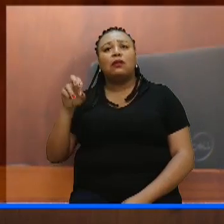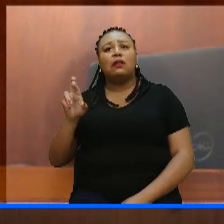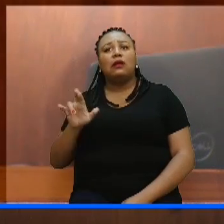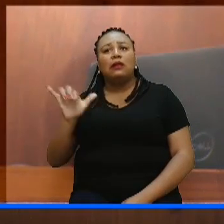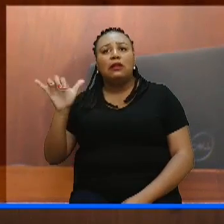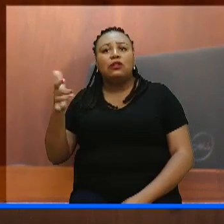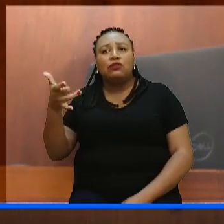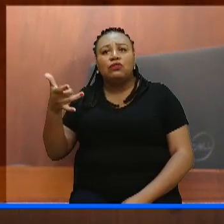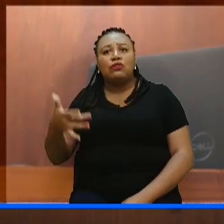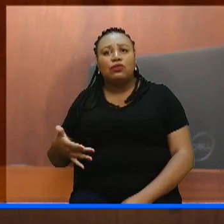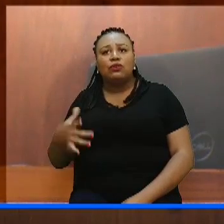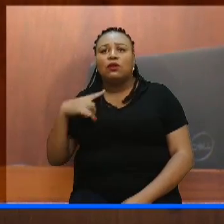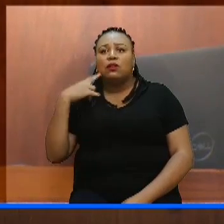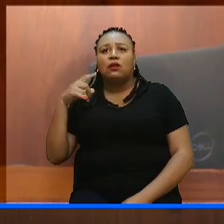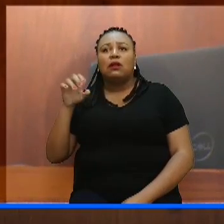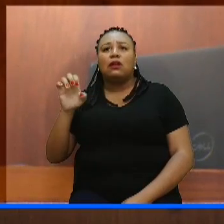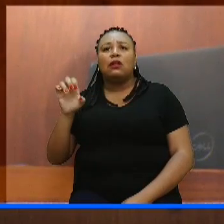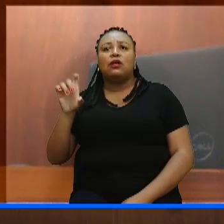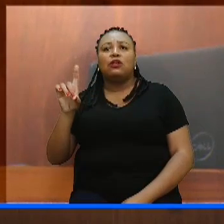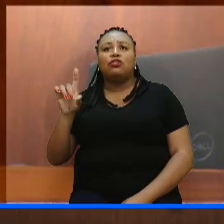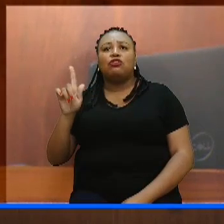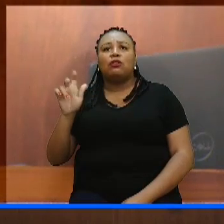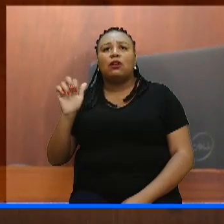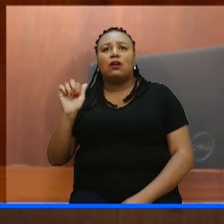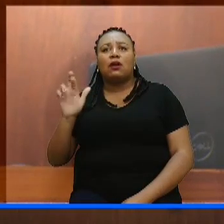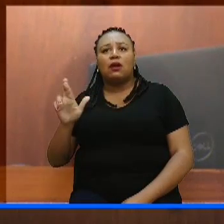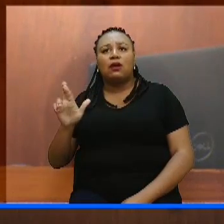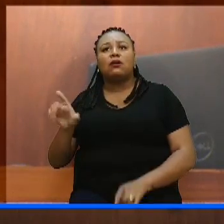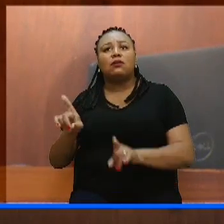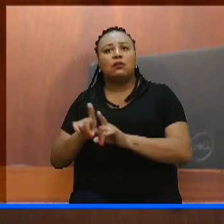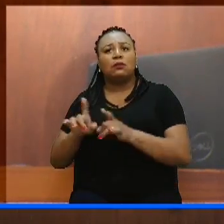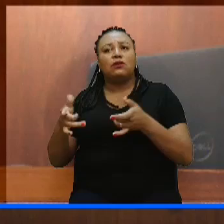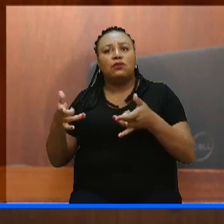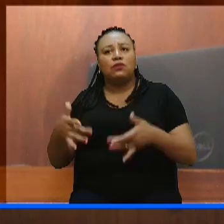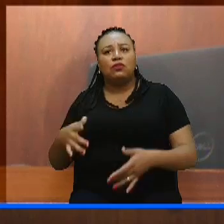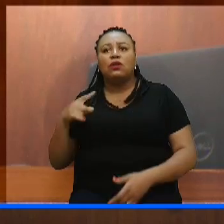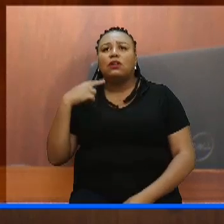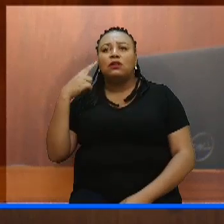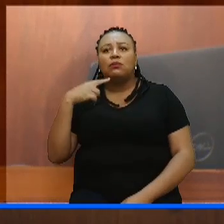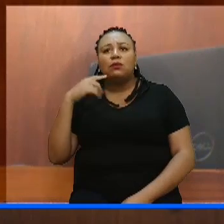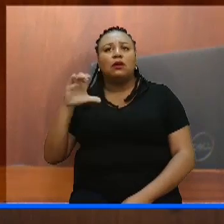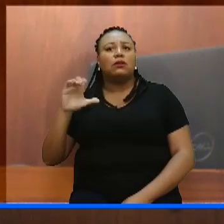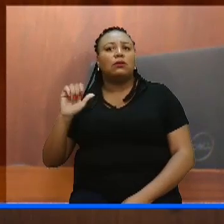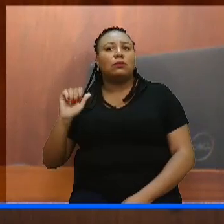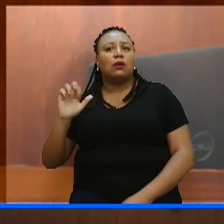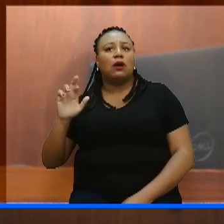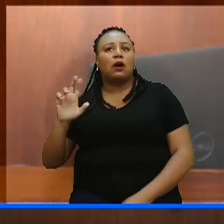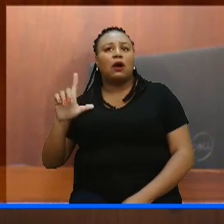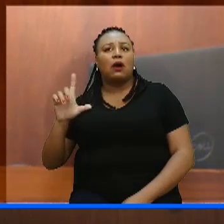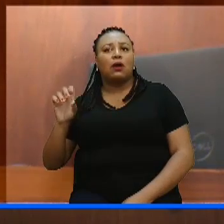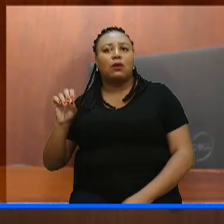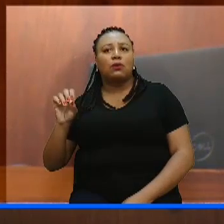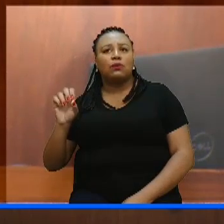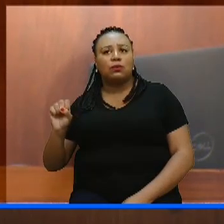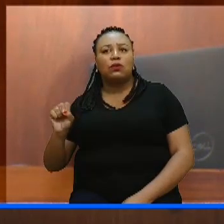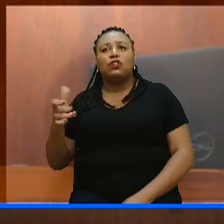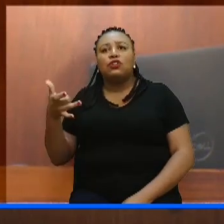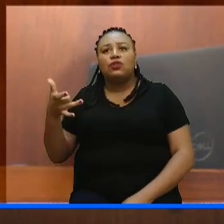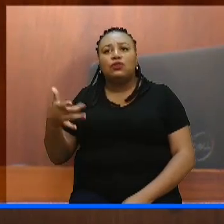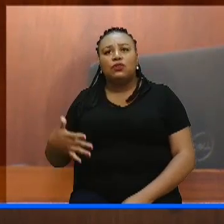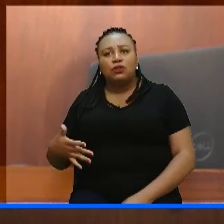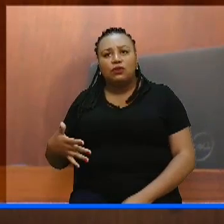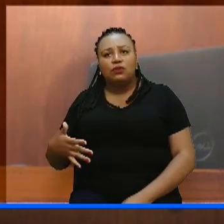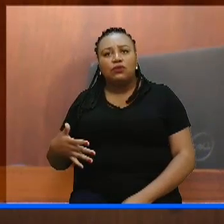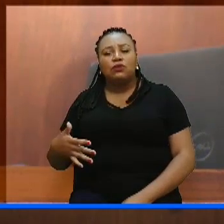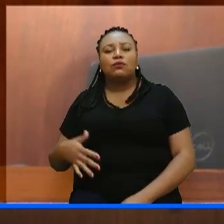existe o deputado edegar pretto também desistiu o deputado carlos búrigo desistiu